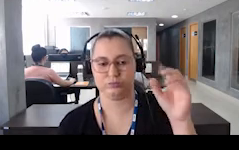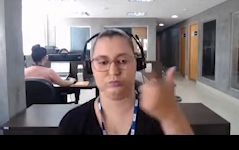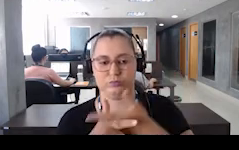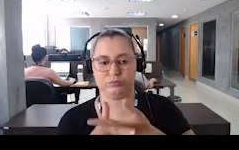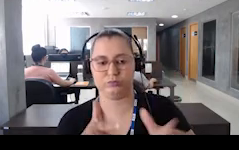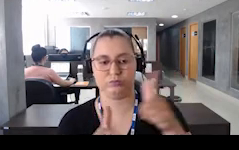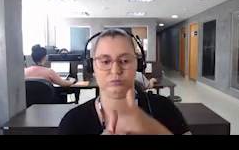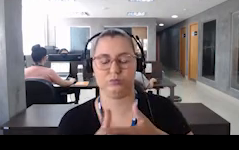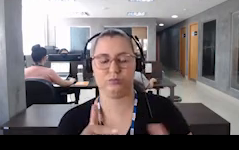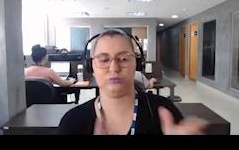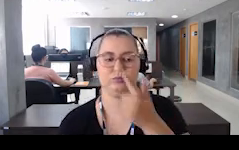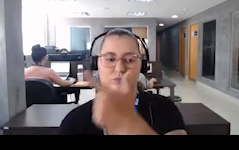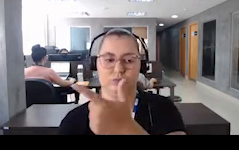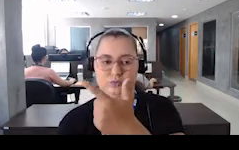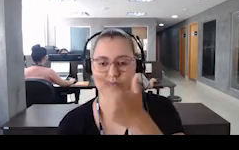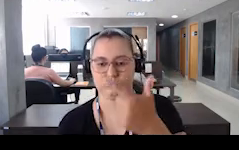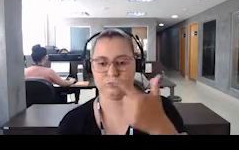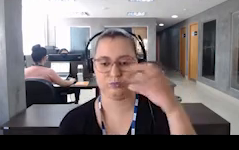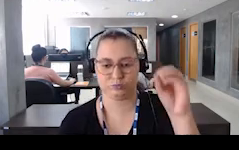2.500 dividido por